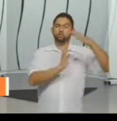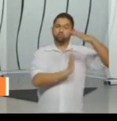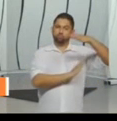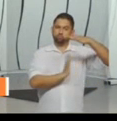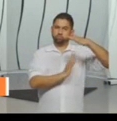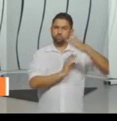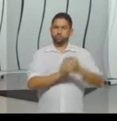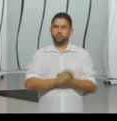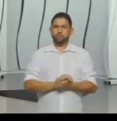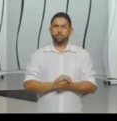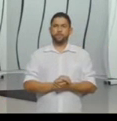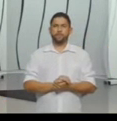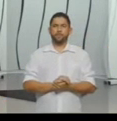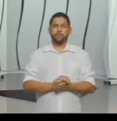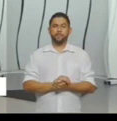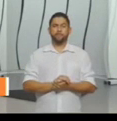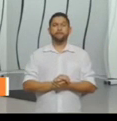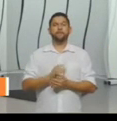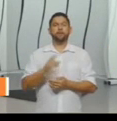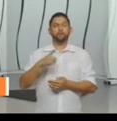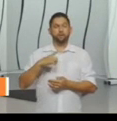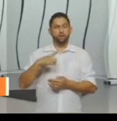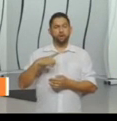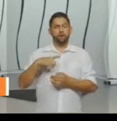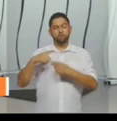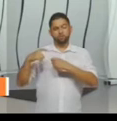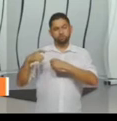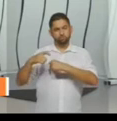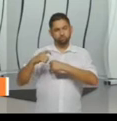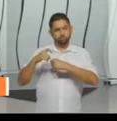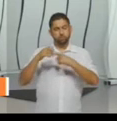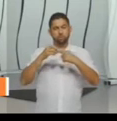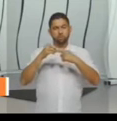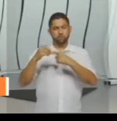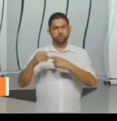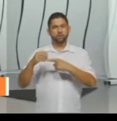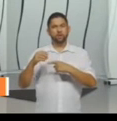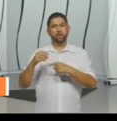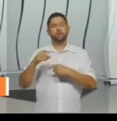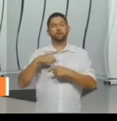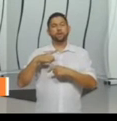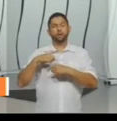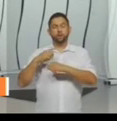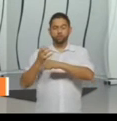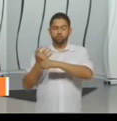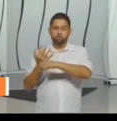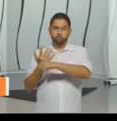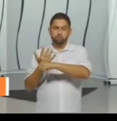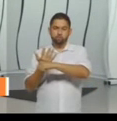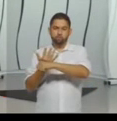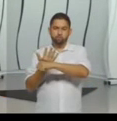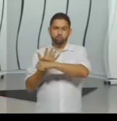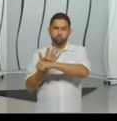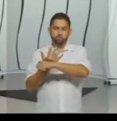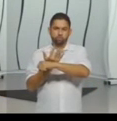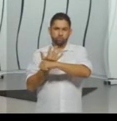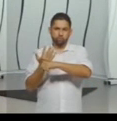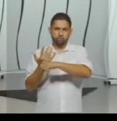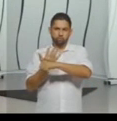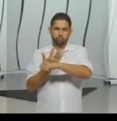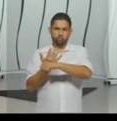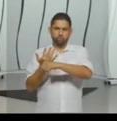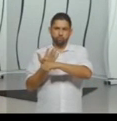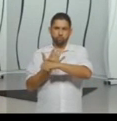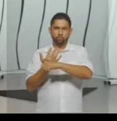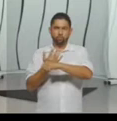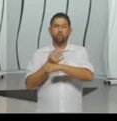temos protozoários que são ciliados. Eles se locomovem por meio de numerosos cílios. Um exemplo é o